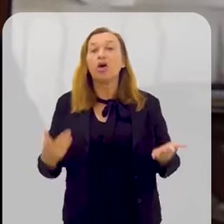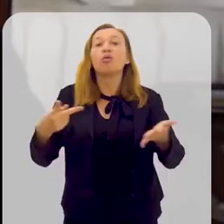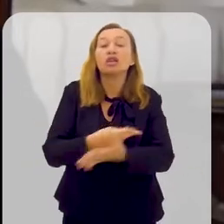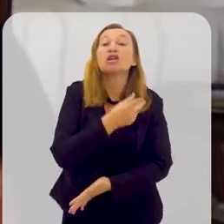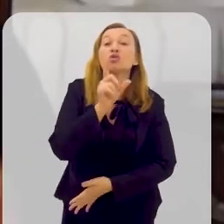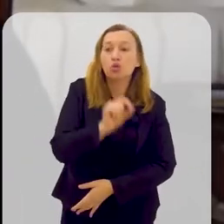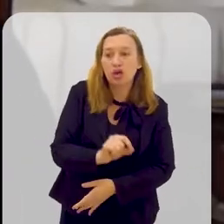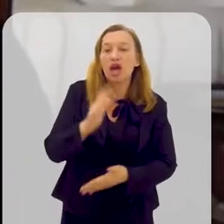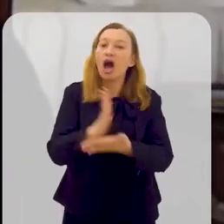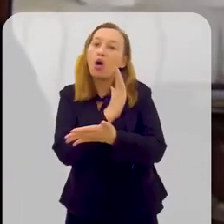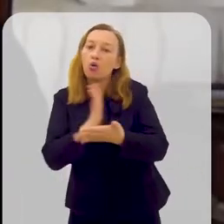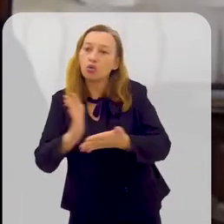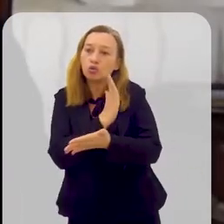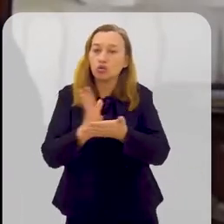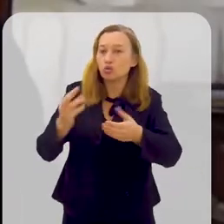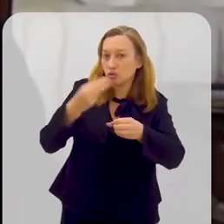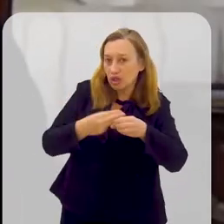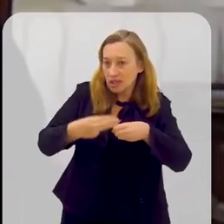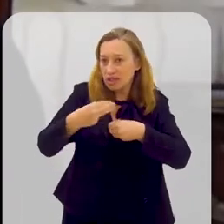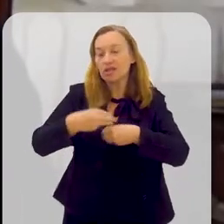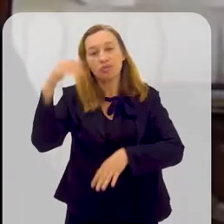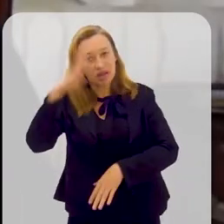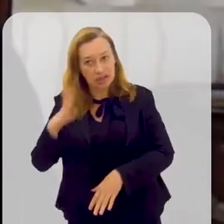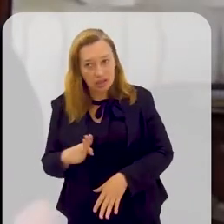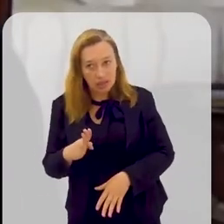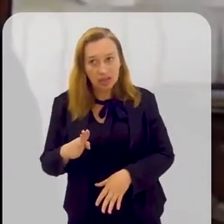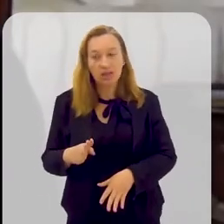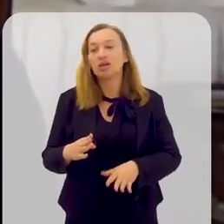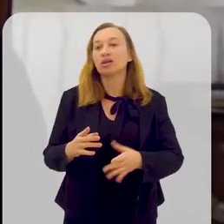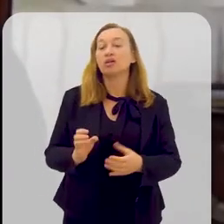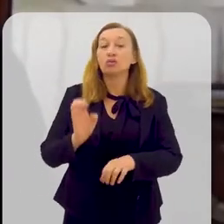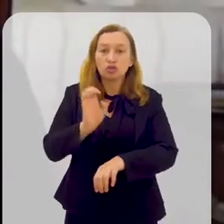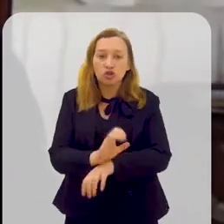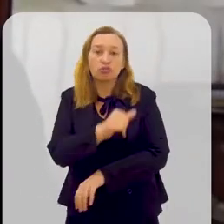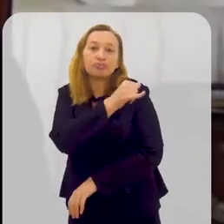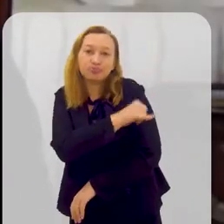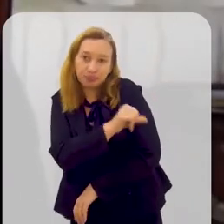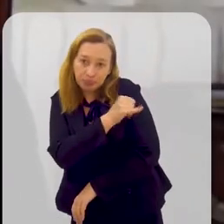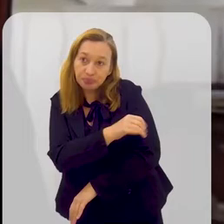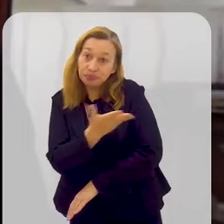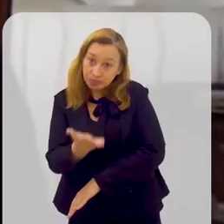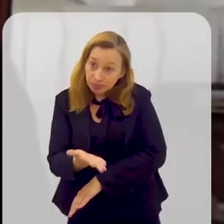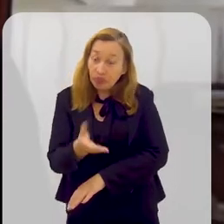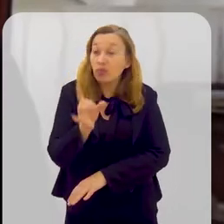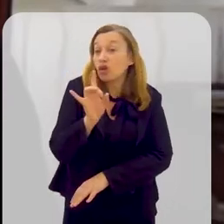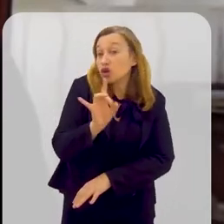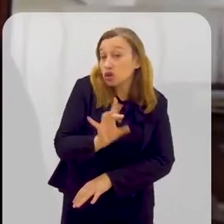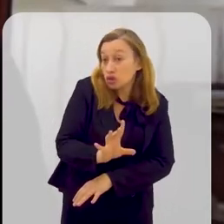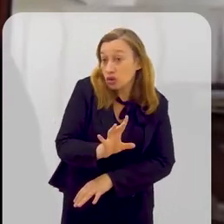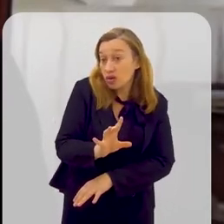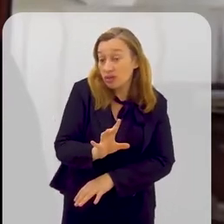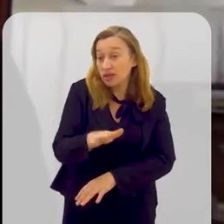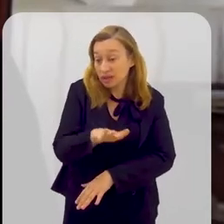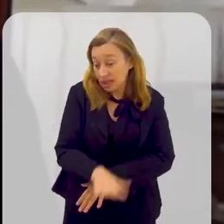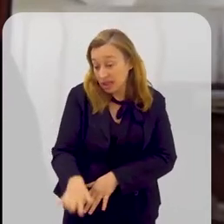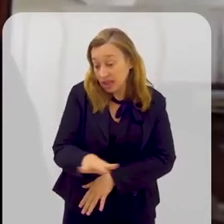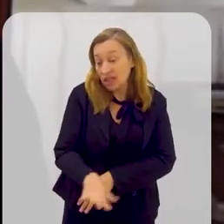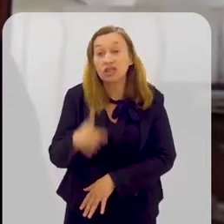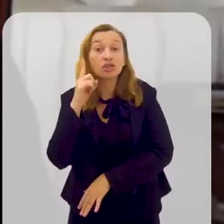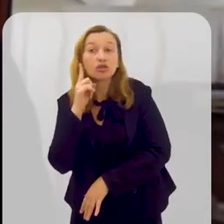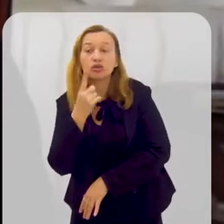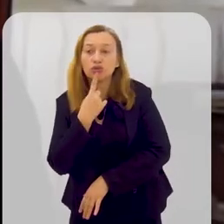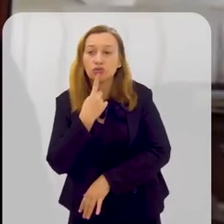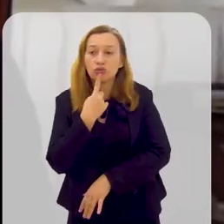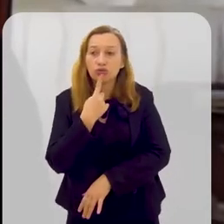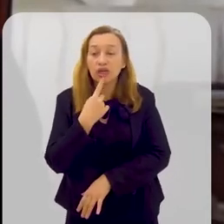Então o que acontece alguns municípios brasileiros inclusive no Estado do Rio só fazem